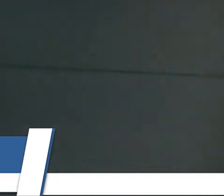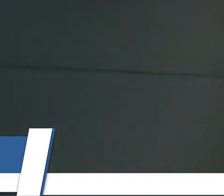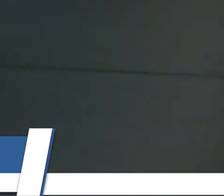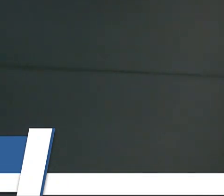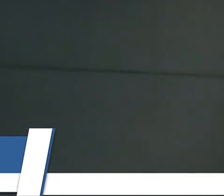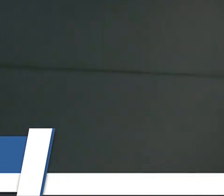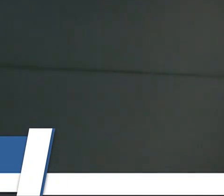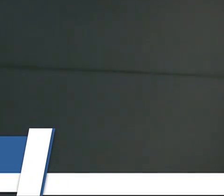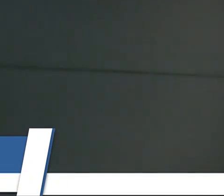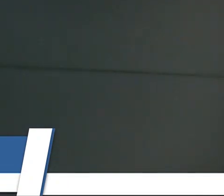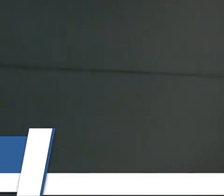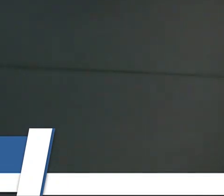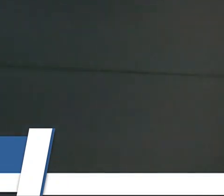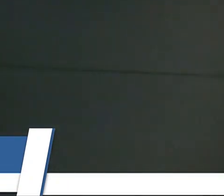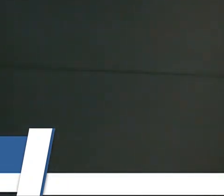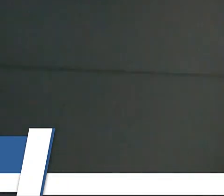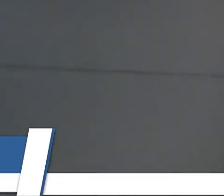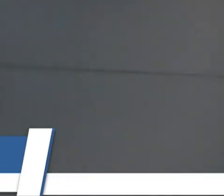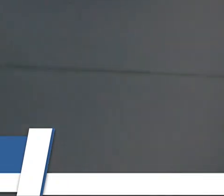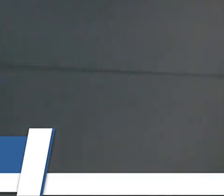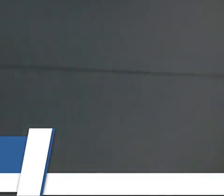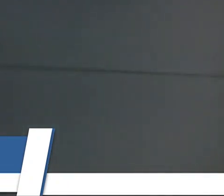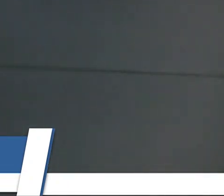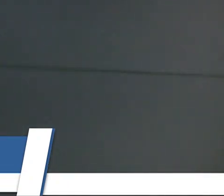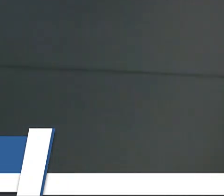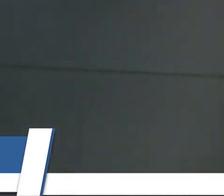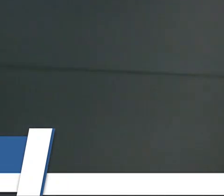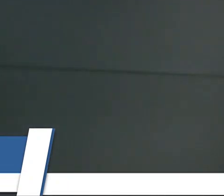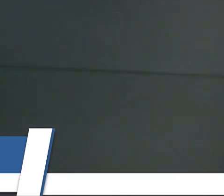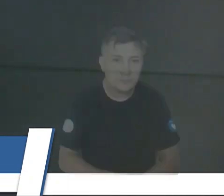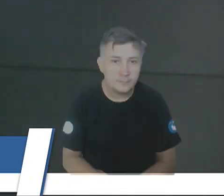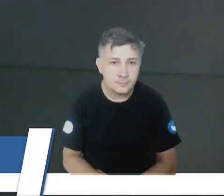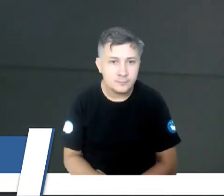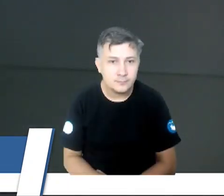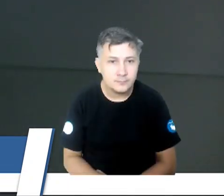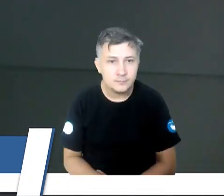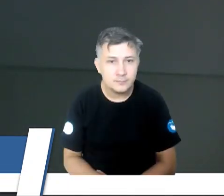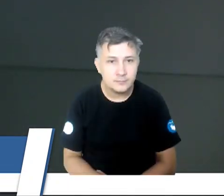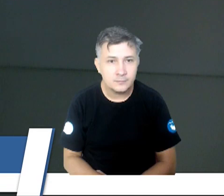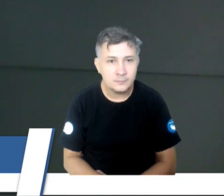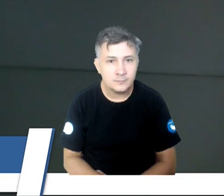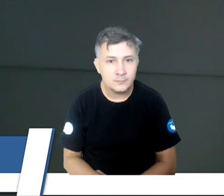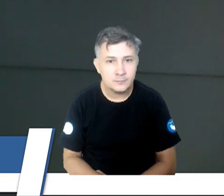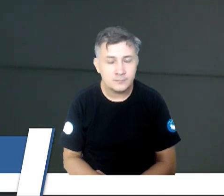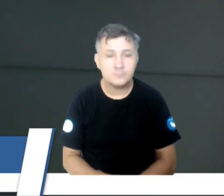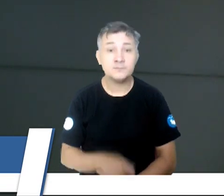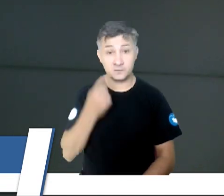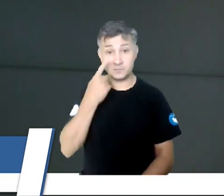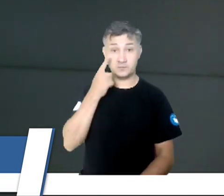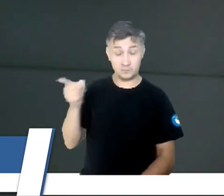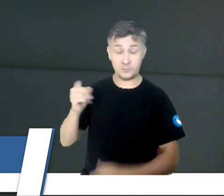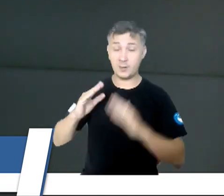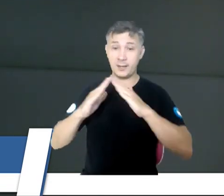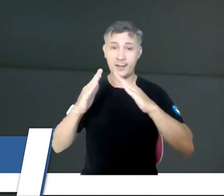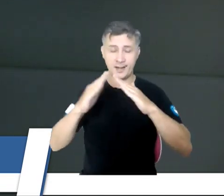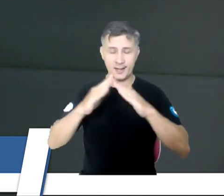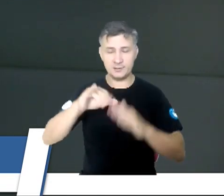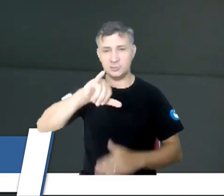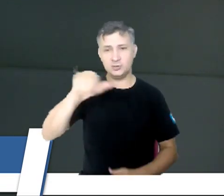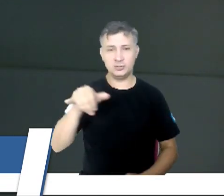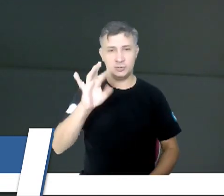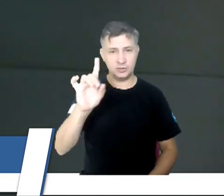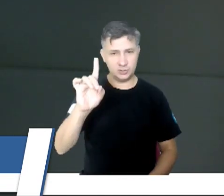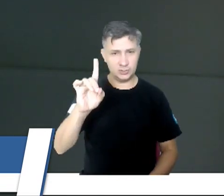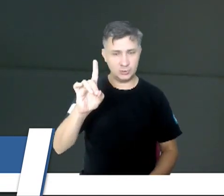Tá legal, viu, Adriana? Só assim tá bom, obrigado. Essa casa é ali no Jardim Aeroporto 1, porque